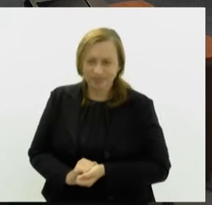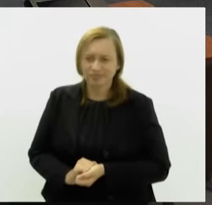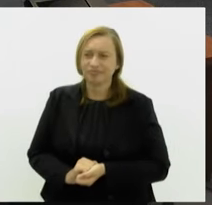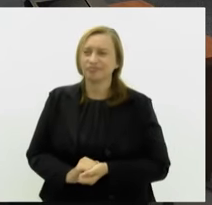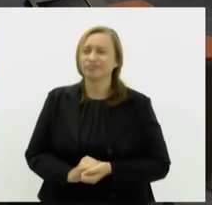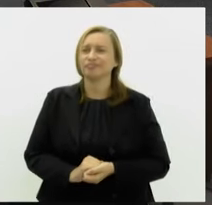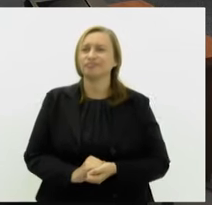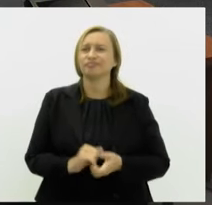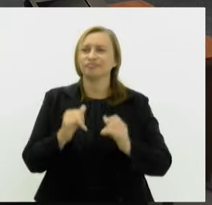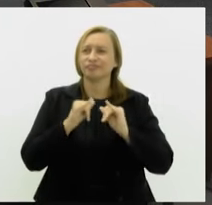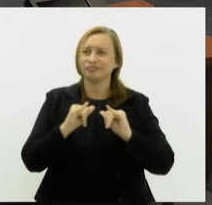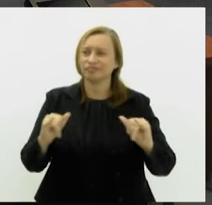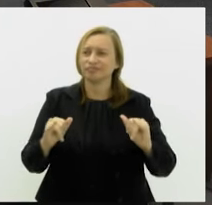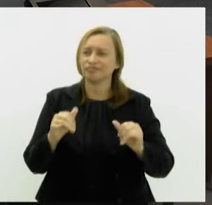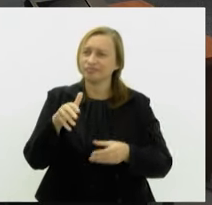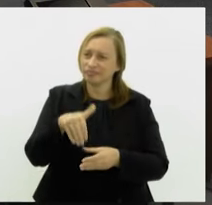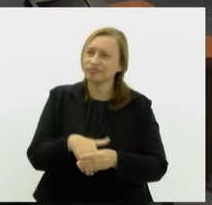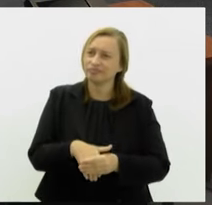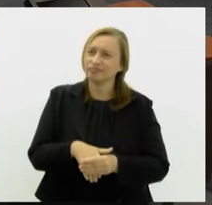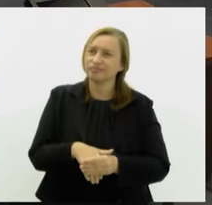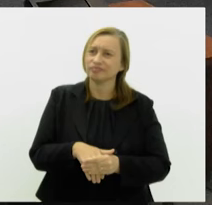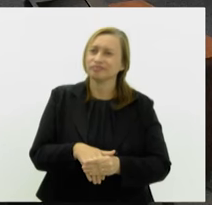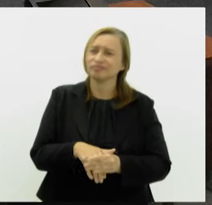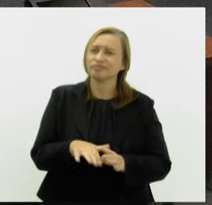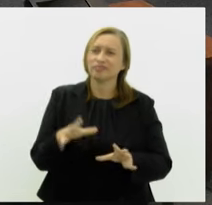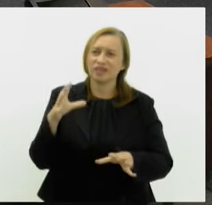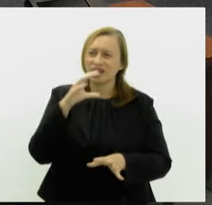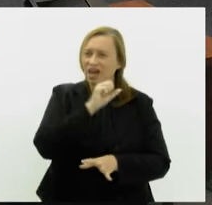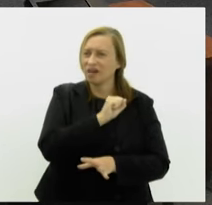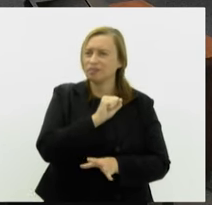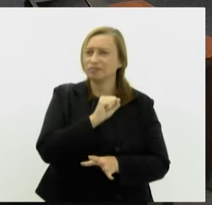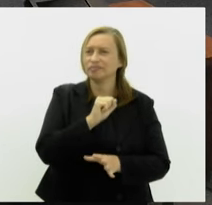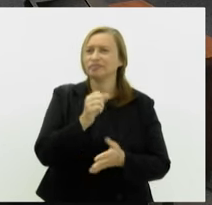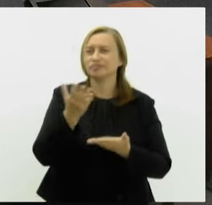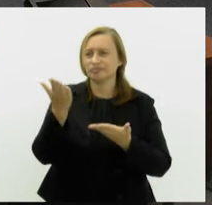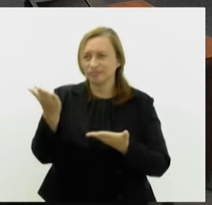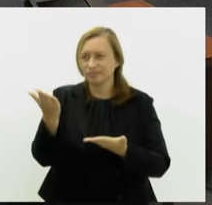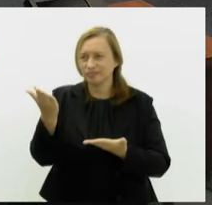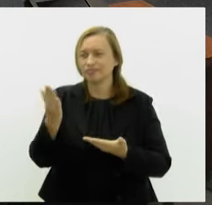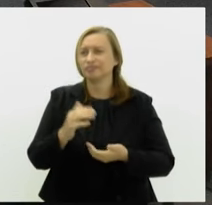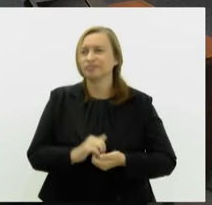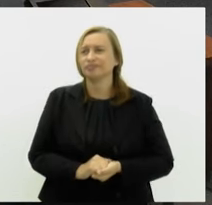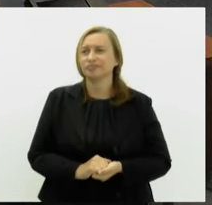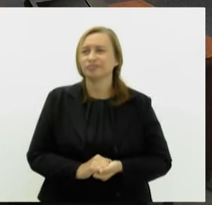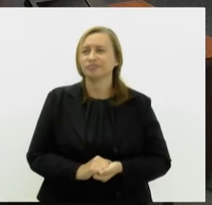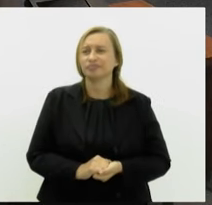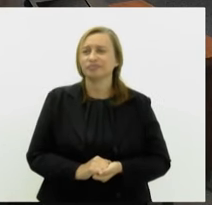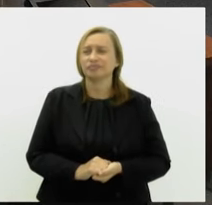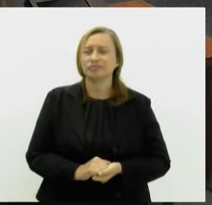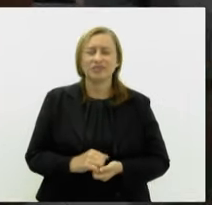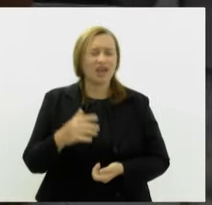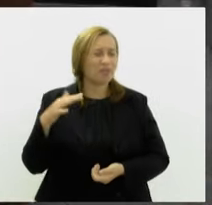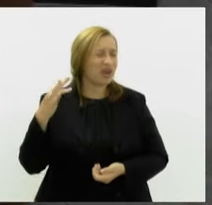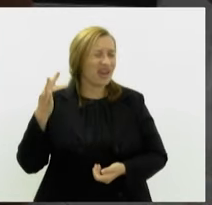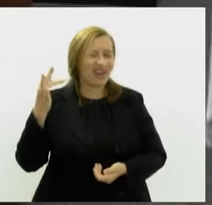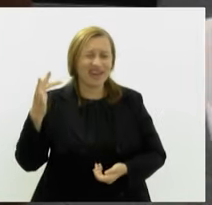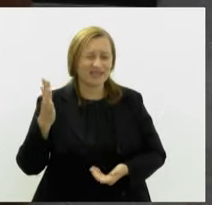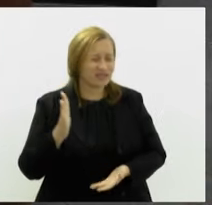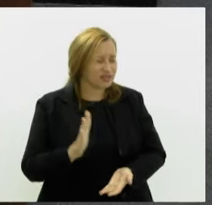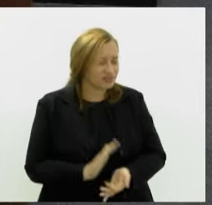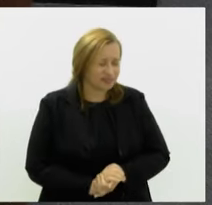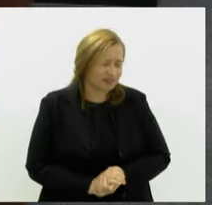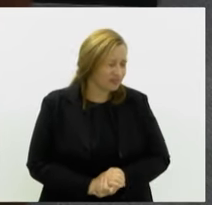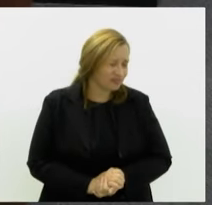Era declaração de voto. Declaração de voto. É rapidinho. Por favor, então, deputado Carlos Mendes. Serei realmente breve.